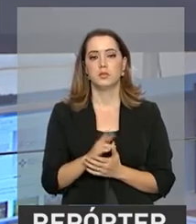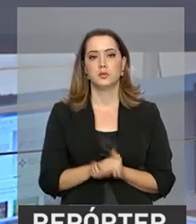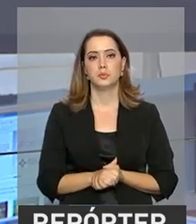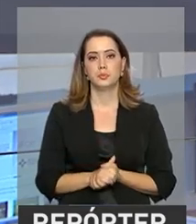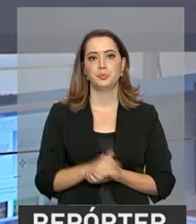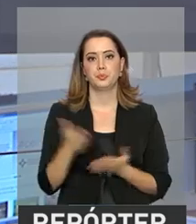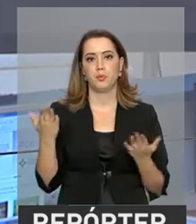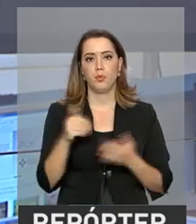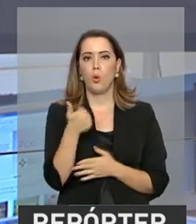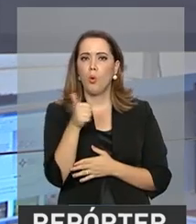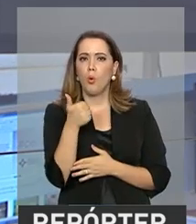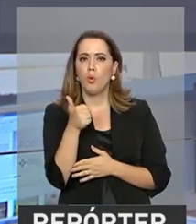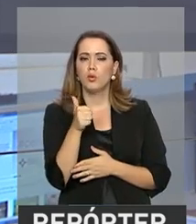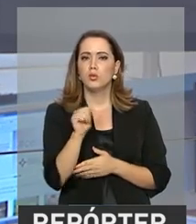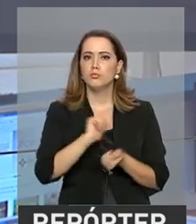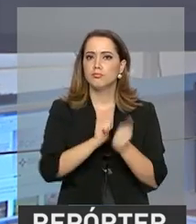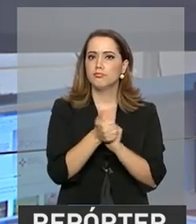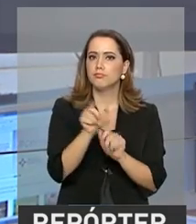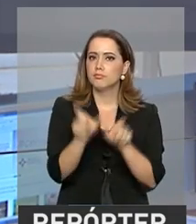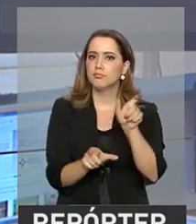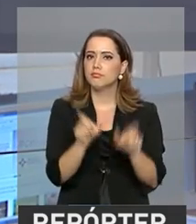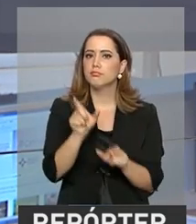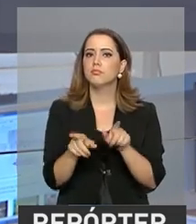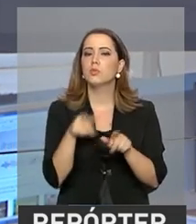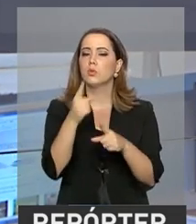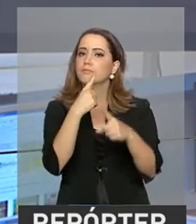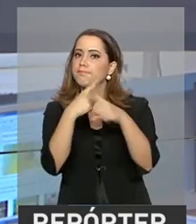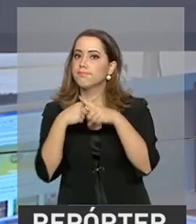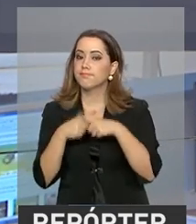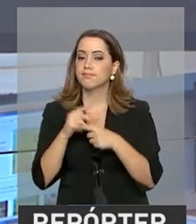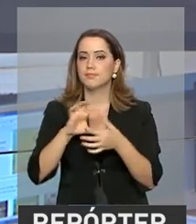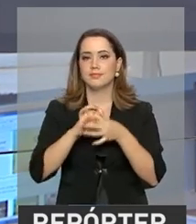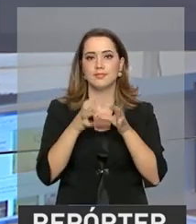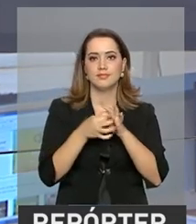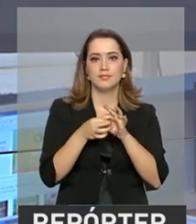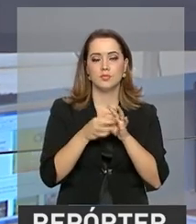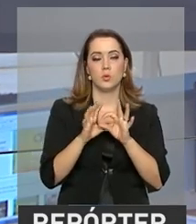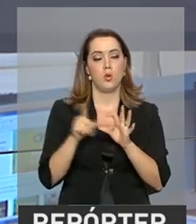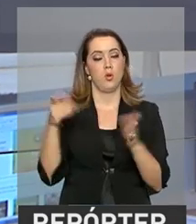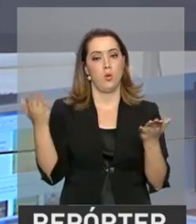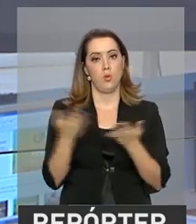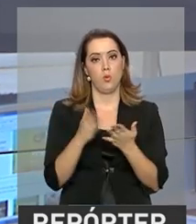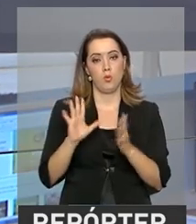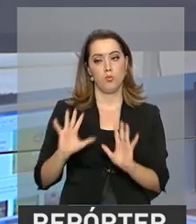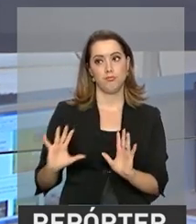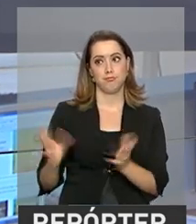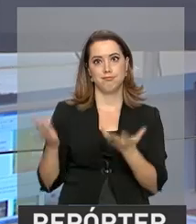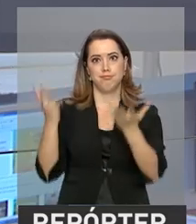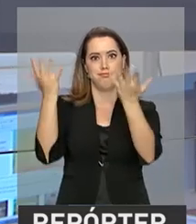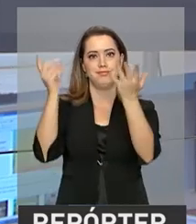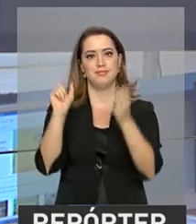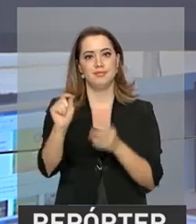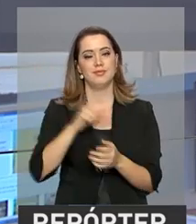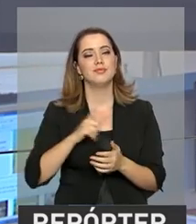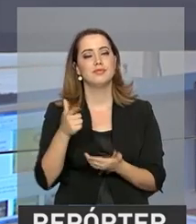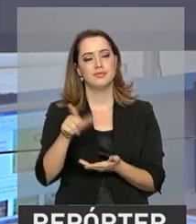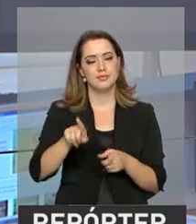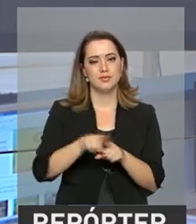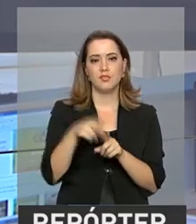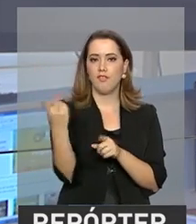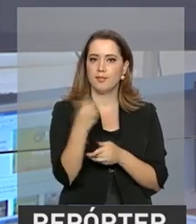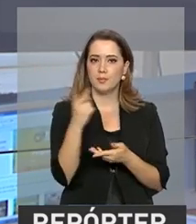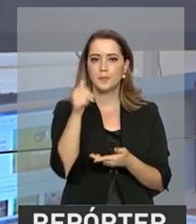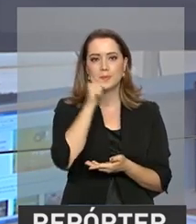atletas militares que participaram dos jogos Rio 2016 foram homenageados nesta segunda-feira entre eles as campeãs olímpicas na vela